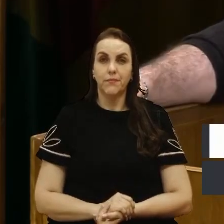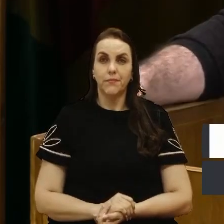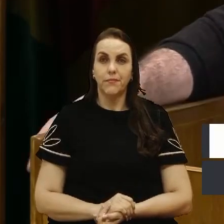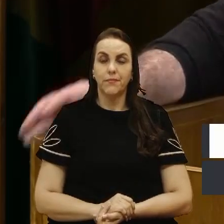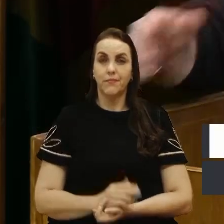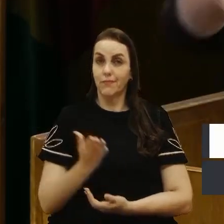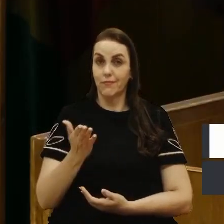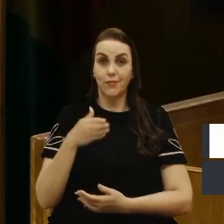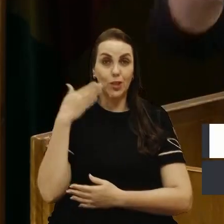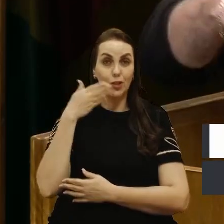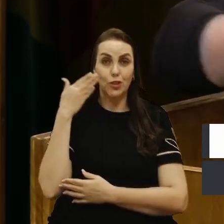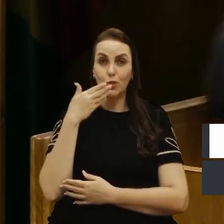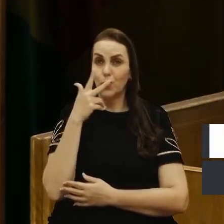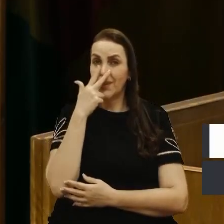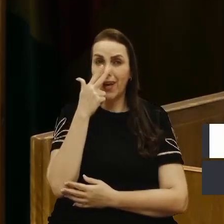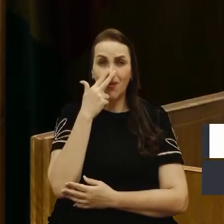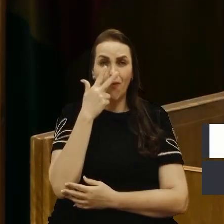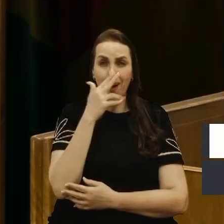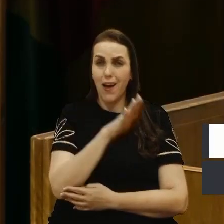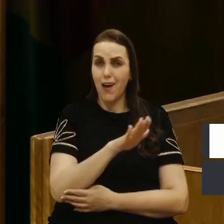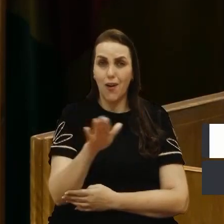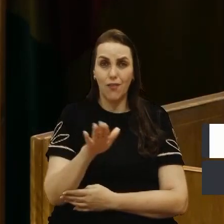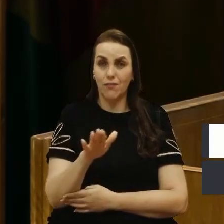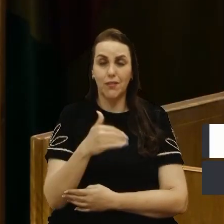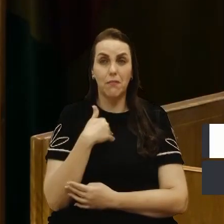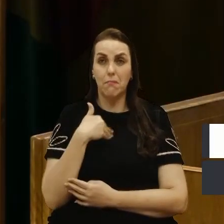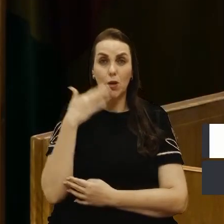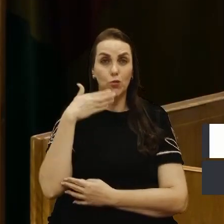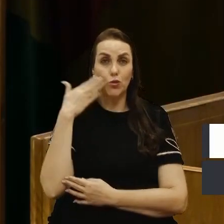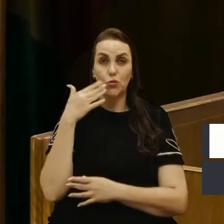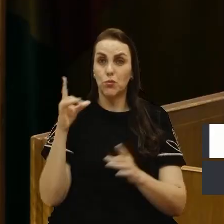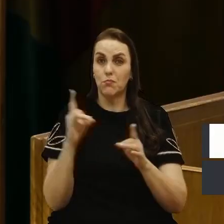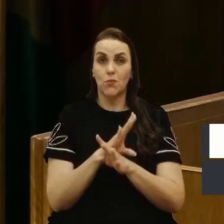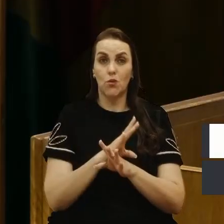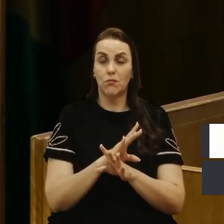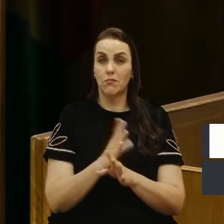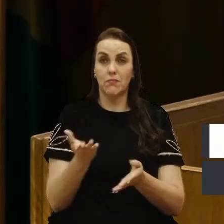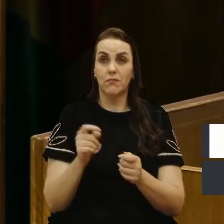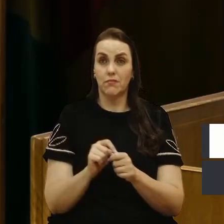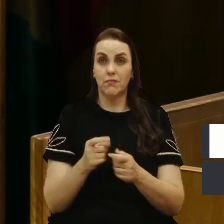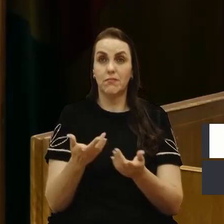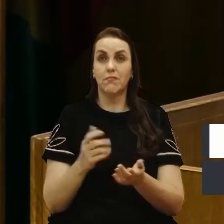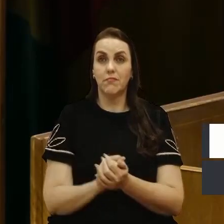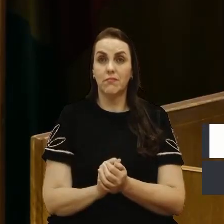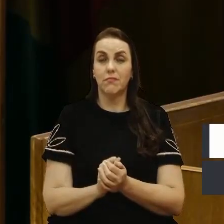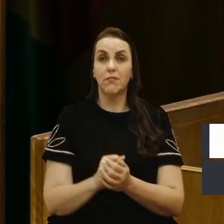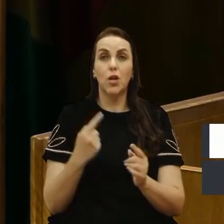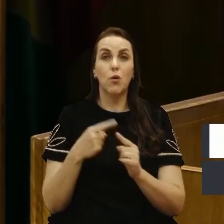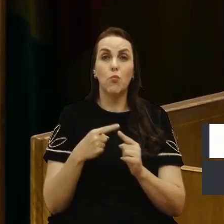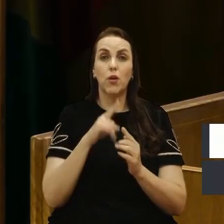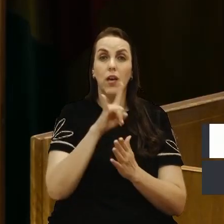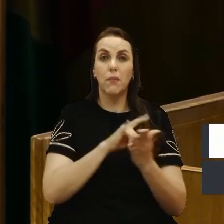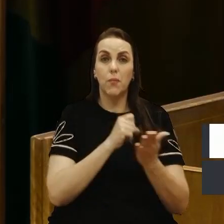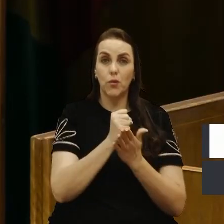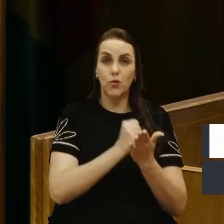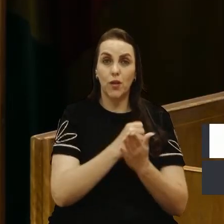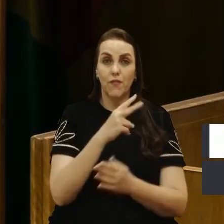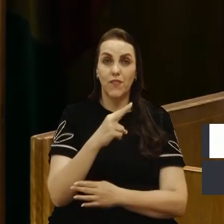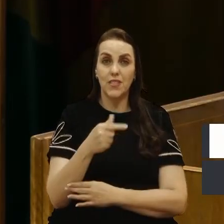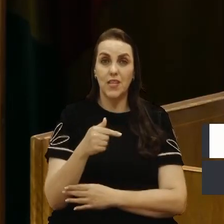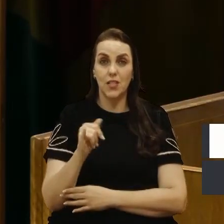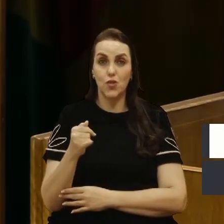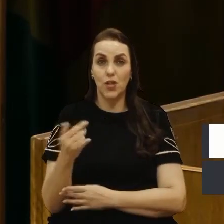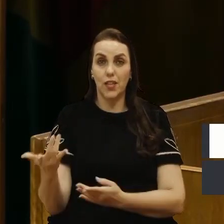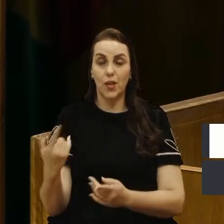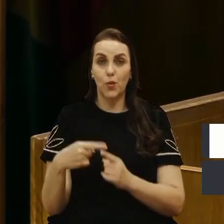Está aqui o discurso, é a mesma coisa que os vereadores falaram. Ó, meu discurso está aqui, pronto, feito. Ó, situação, por que protocolamos em 27 de janeiro?